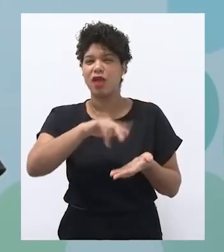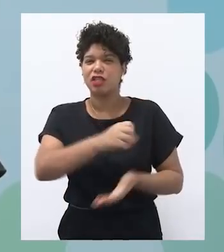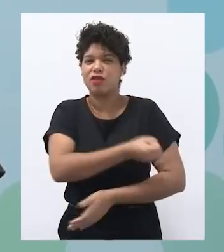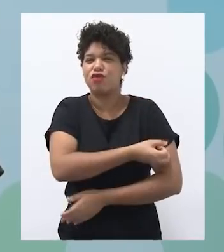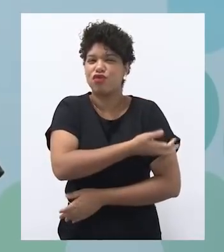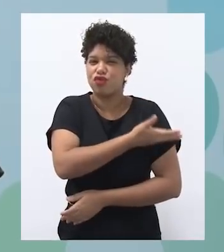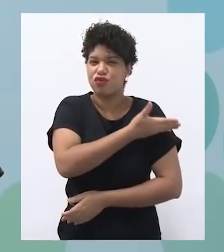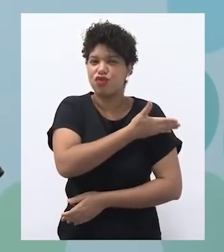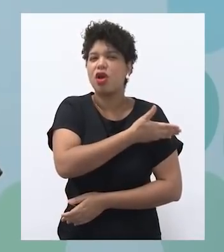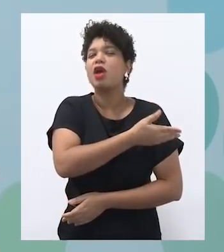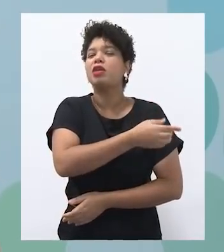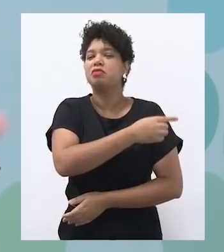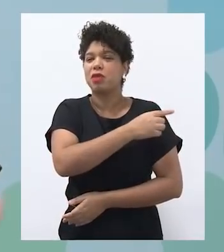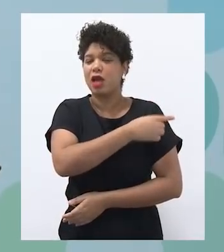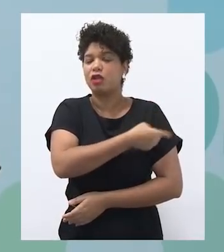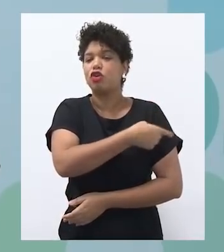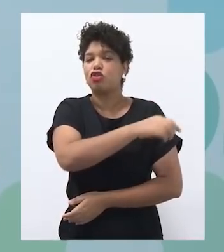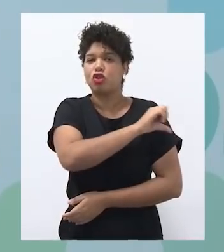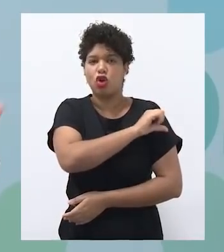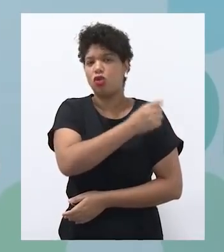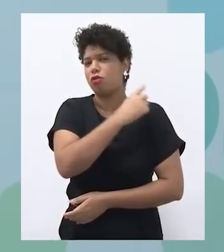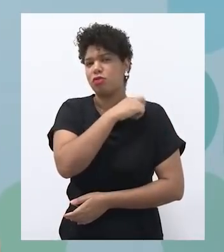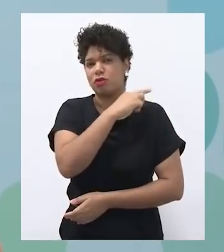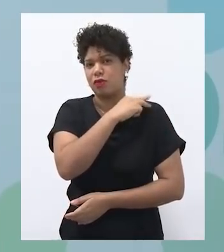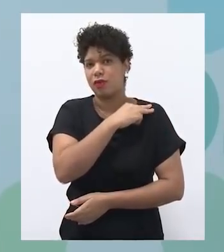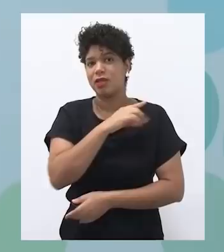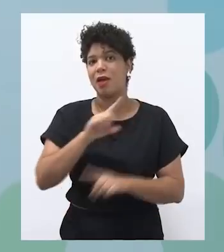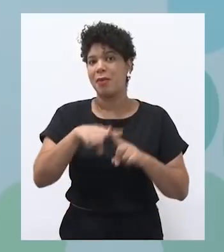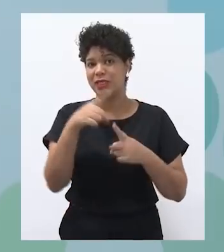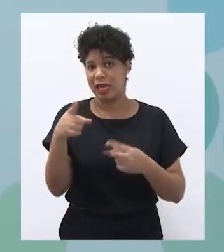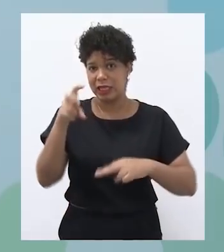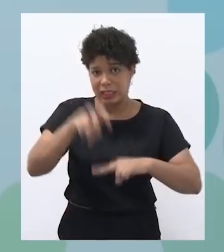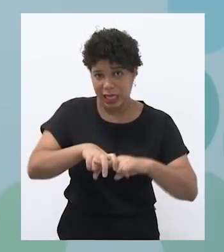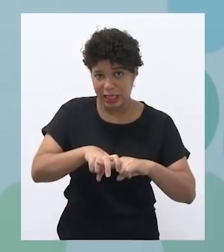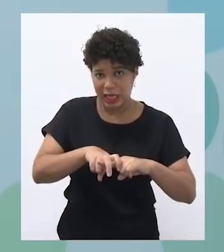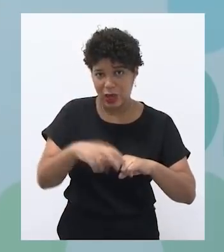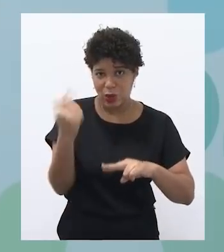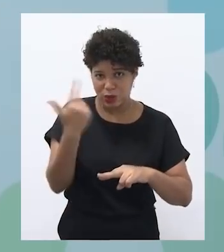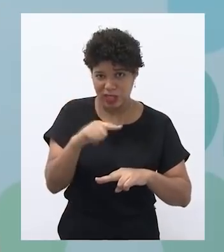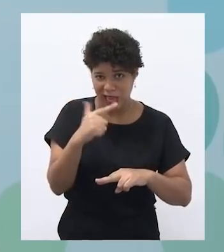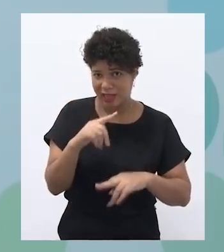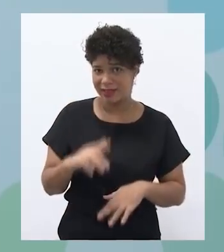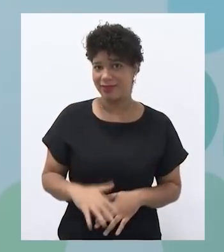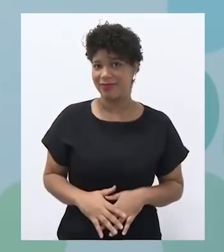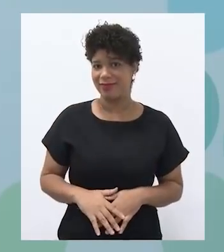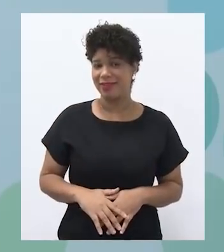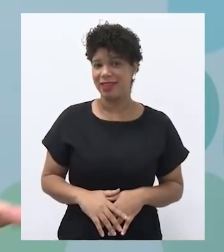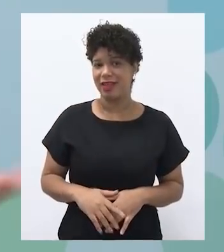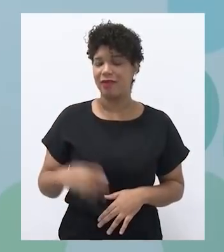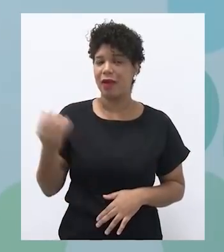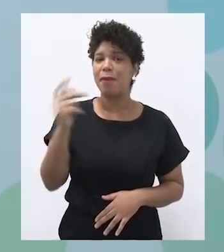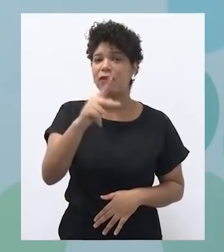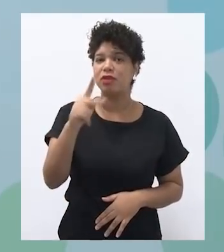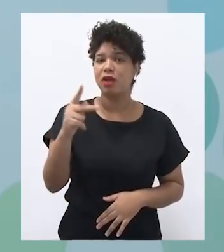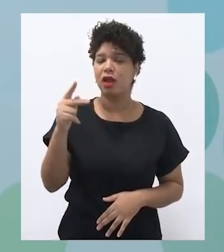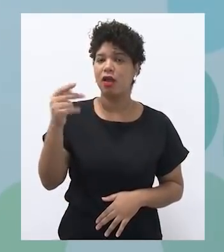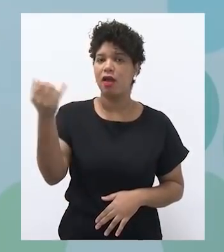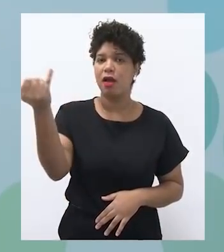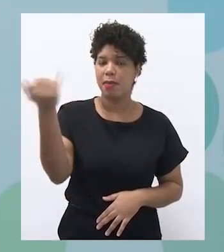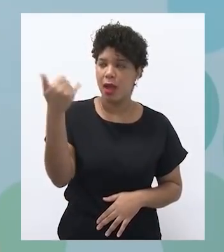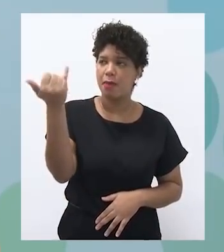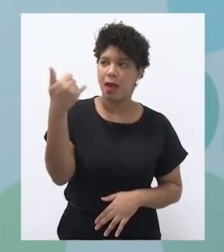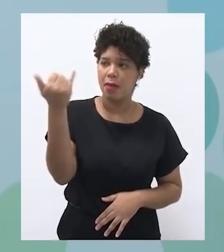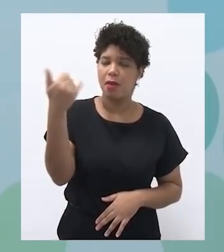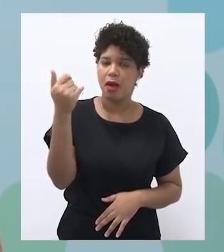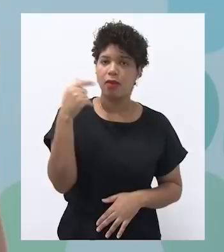não necessariamente têm a capacidade de ficar sentado ali, né, e escutando a professora falar. Eu posso dizer isso